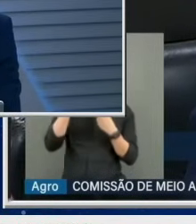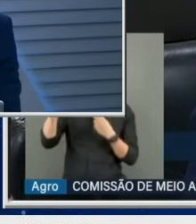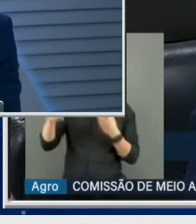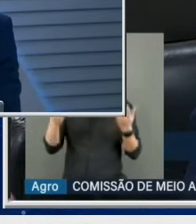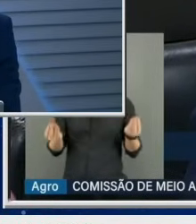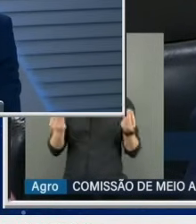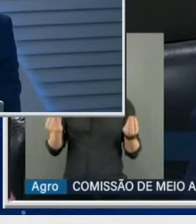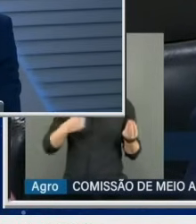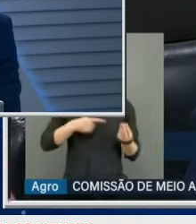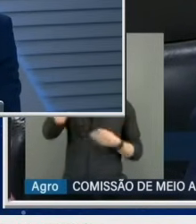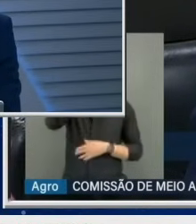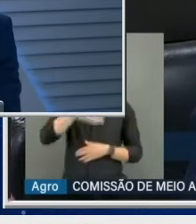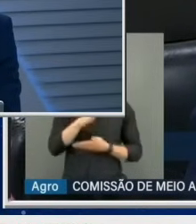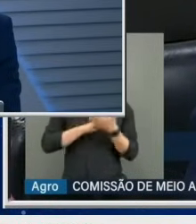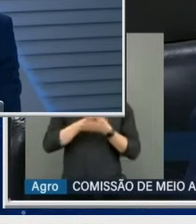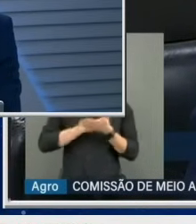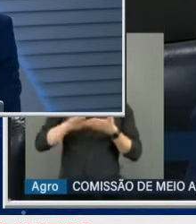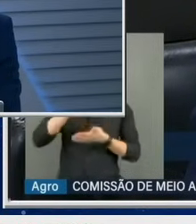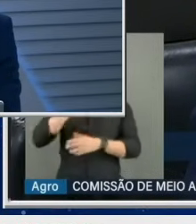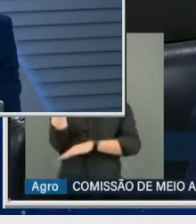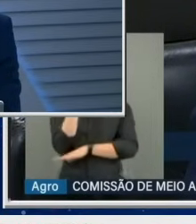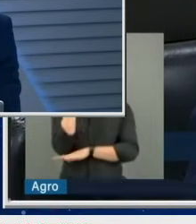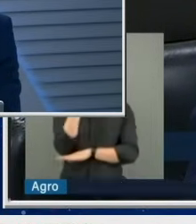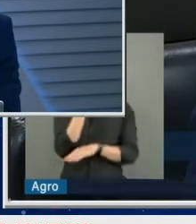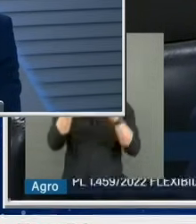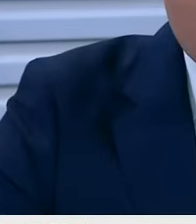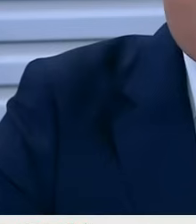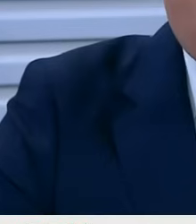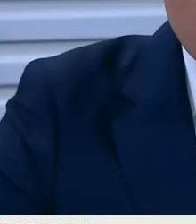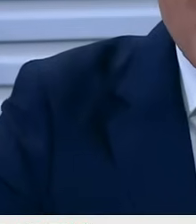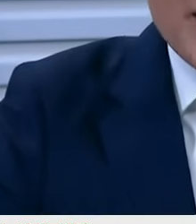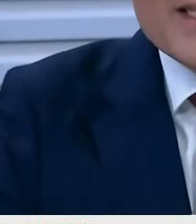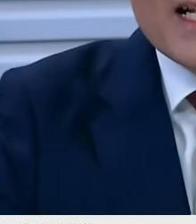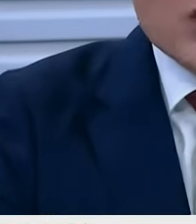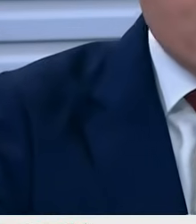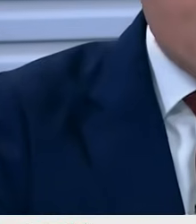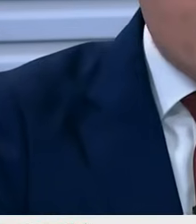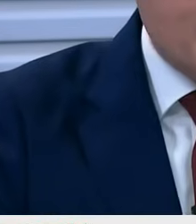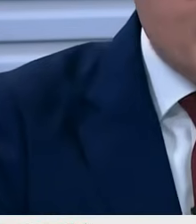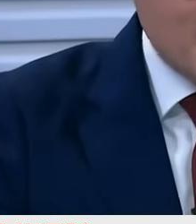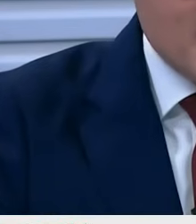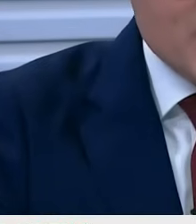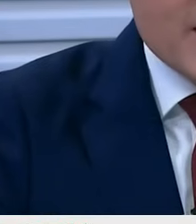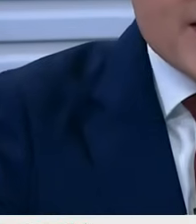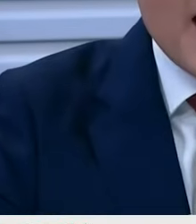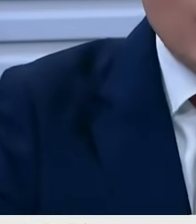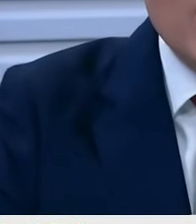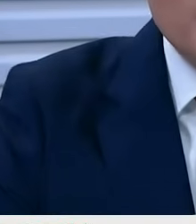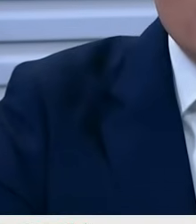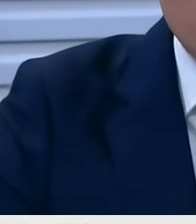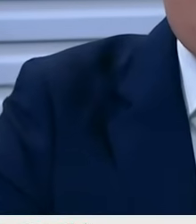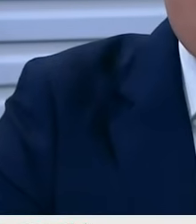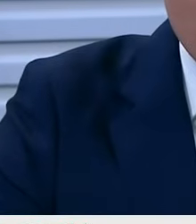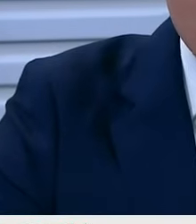assuntos diferentes, importantes para o país. Vamos agora a Brasília, José Maria Trindade. Zé, olhando